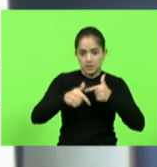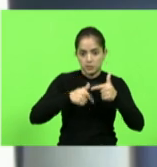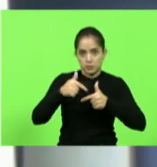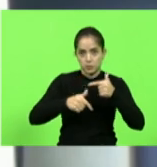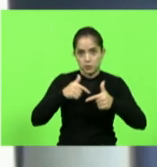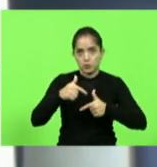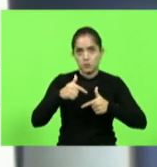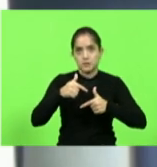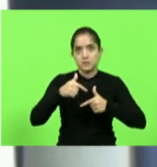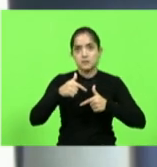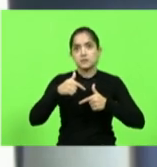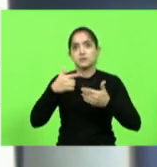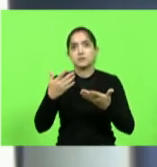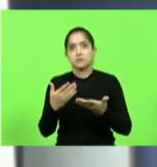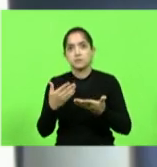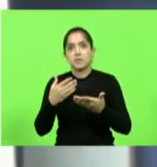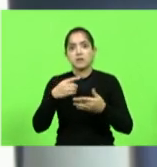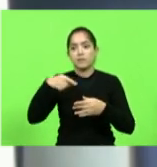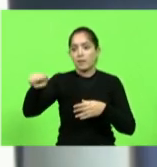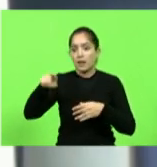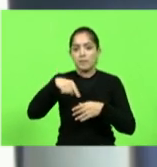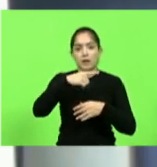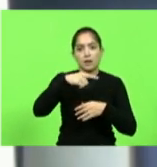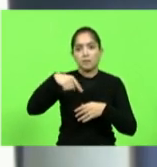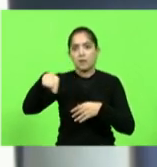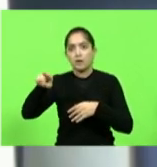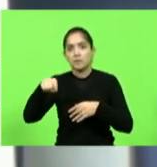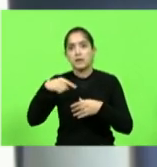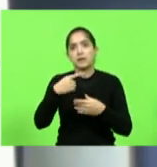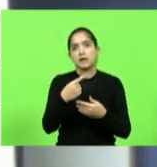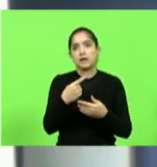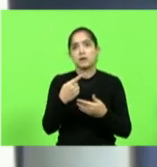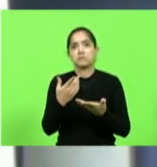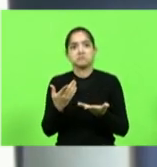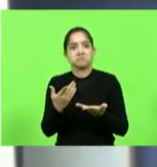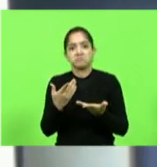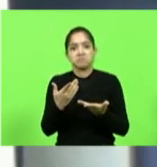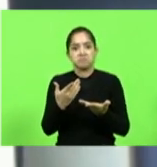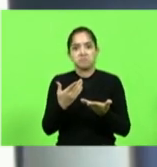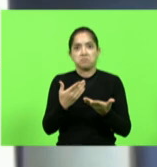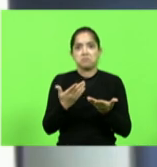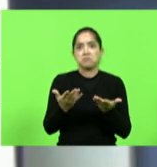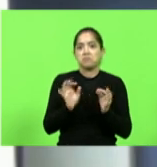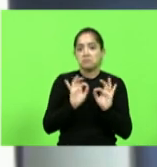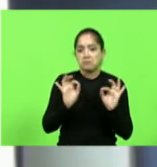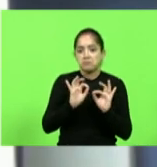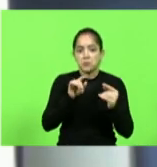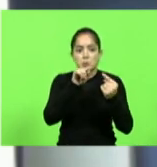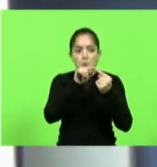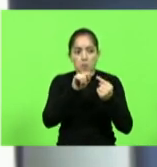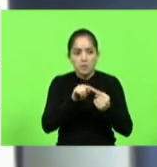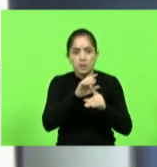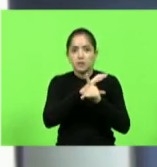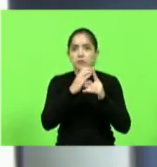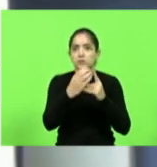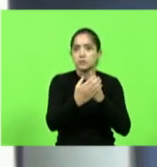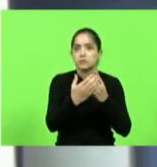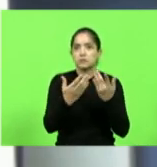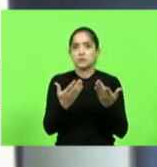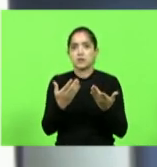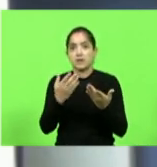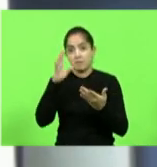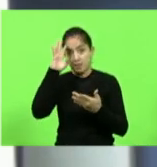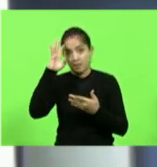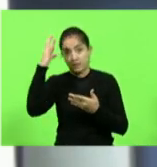mais correndo de lá para cá e sem identidade com a sua comunidade para resolver os